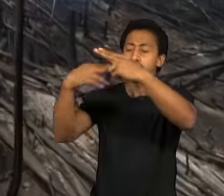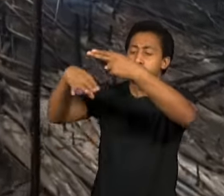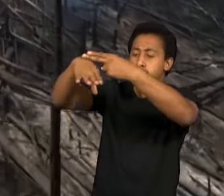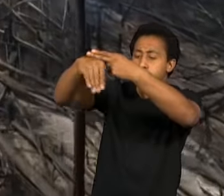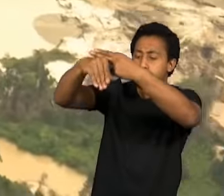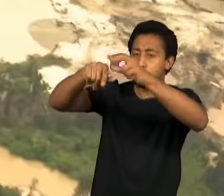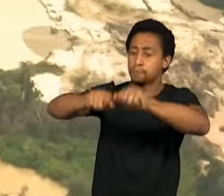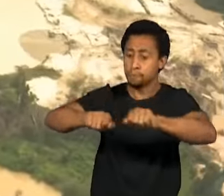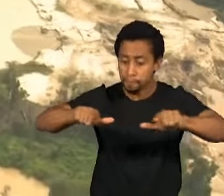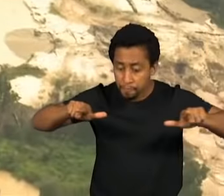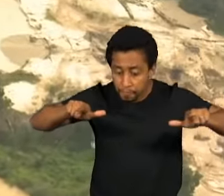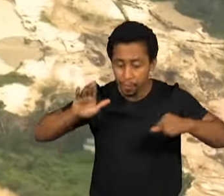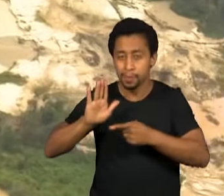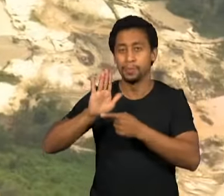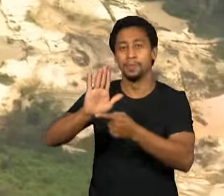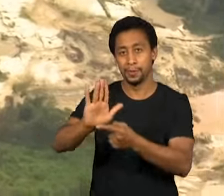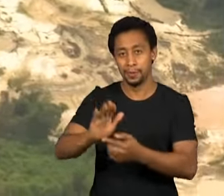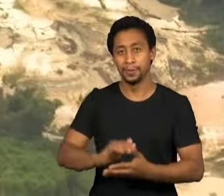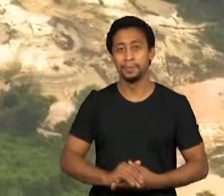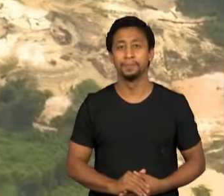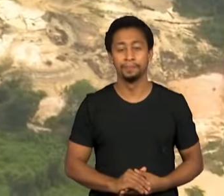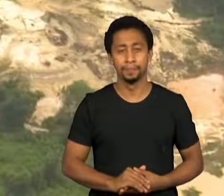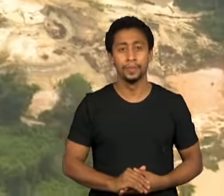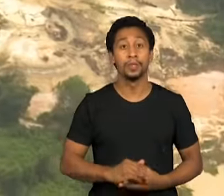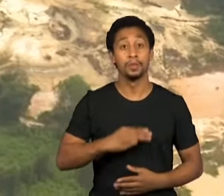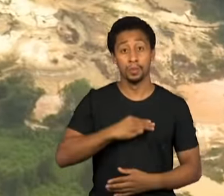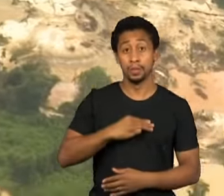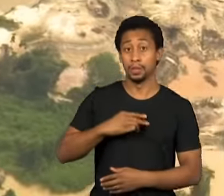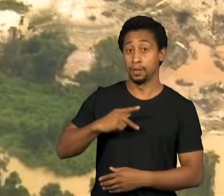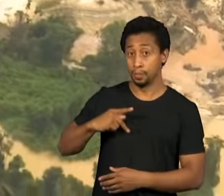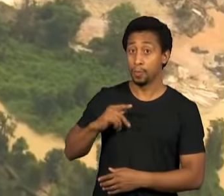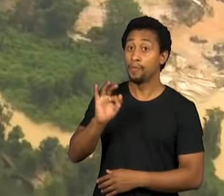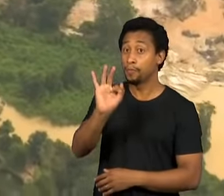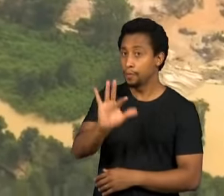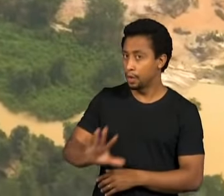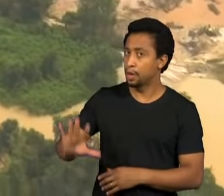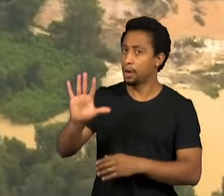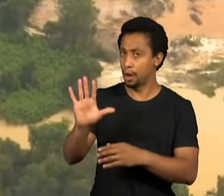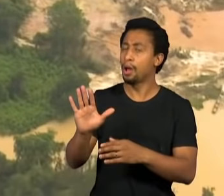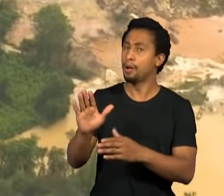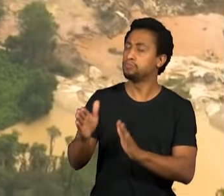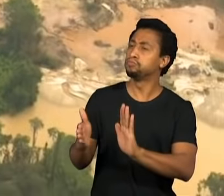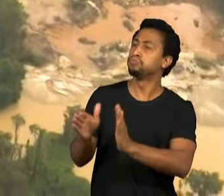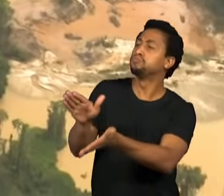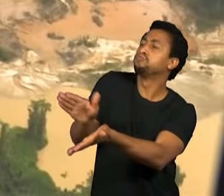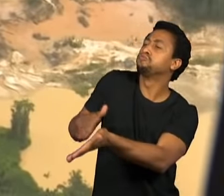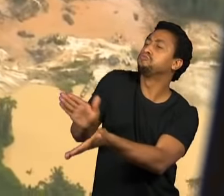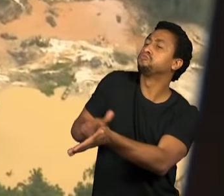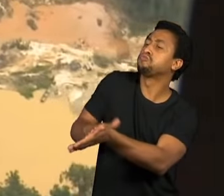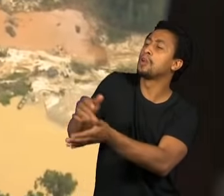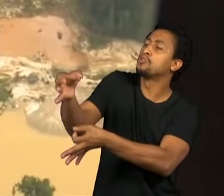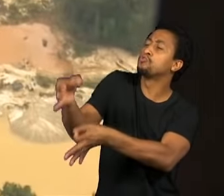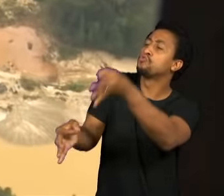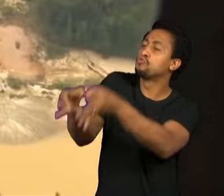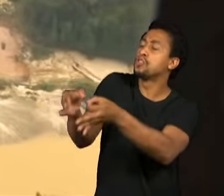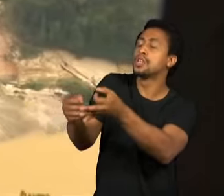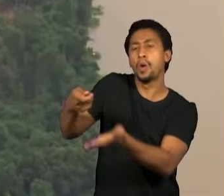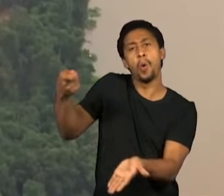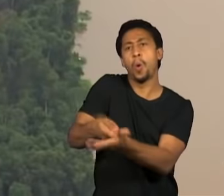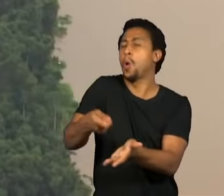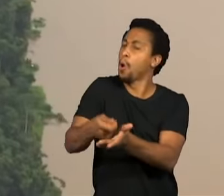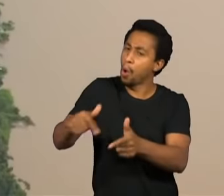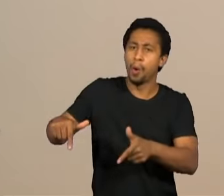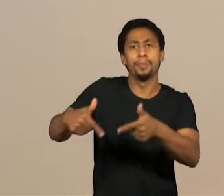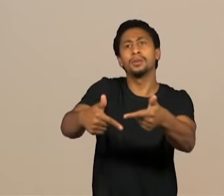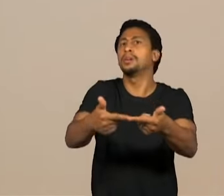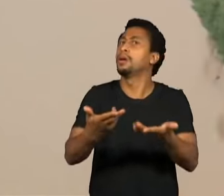Espaciais. O Ministério Público Federal pede à Justiça que obrigue a União a retomar ações de proteção